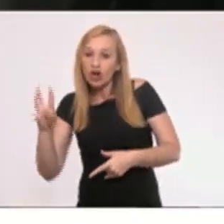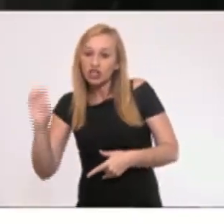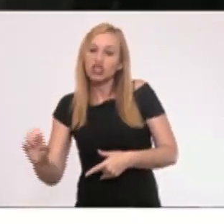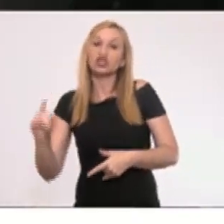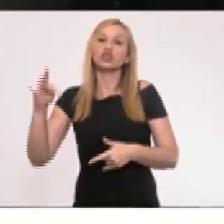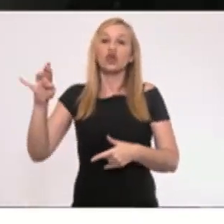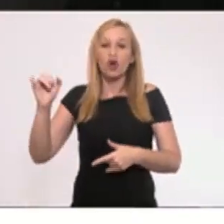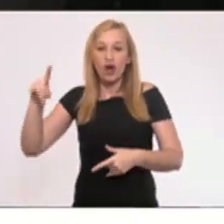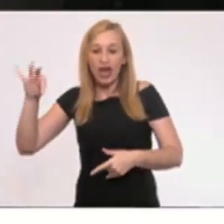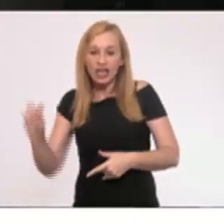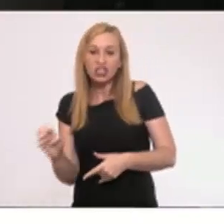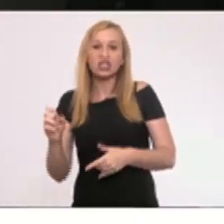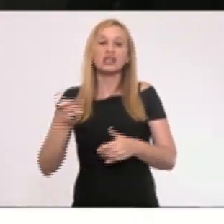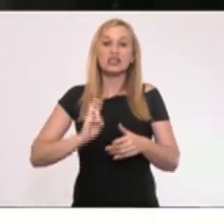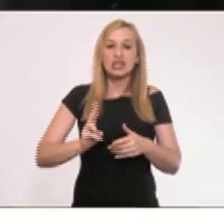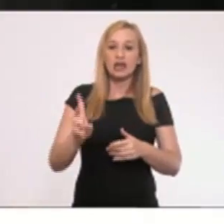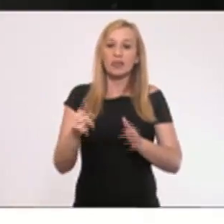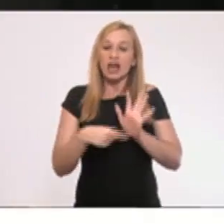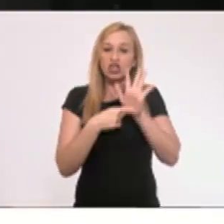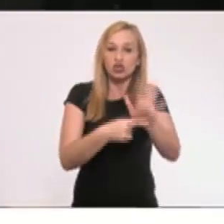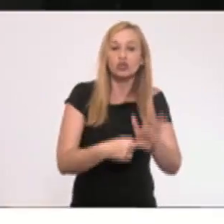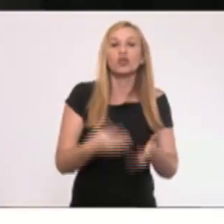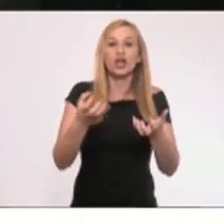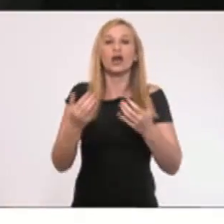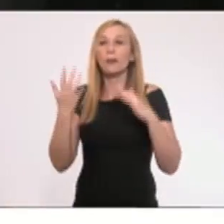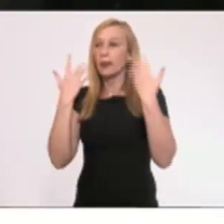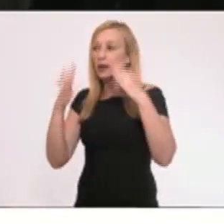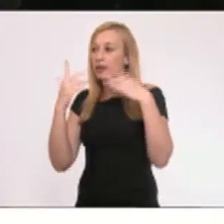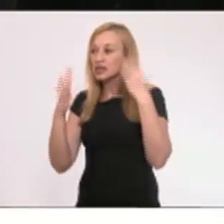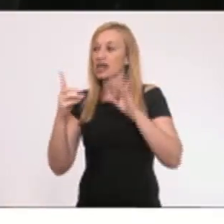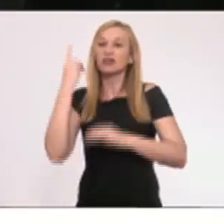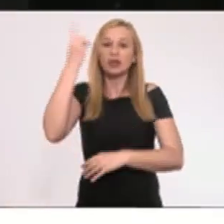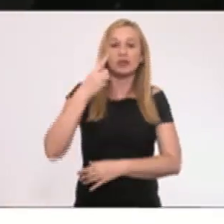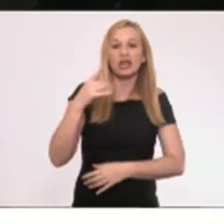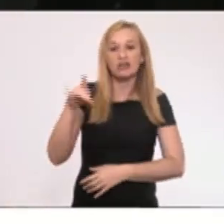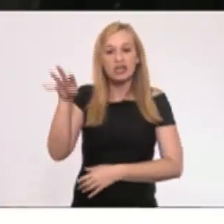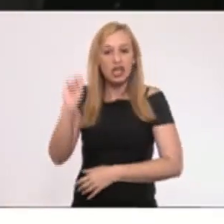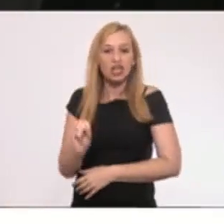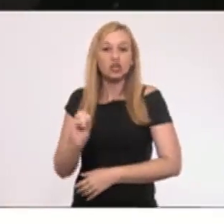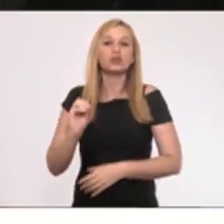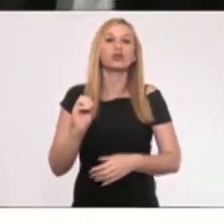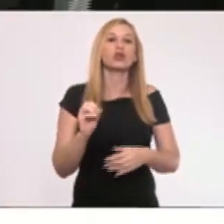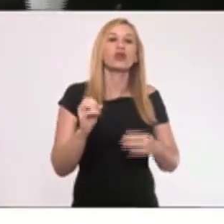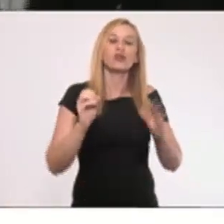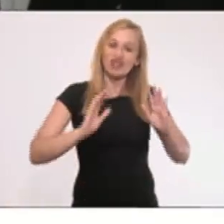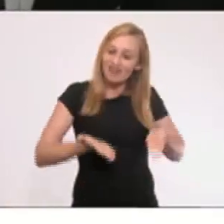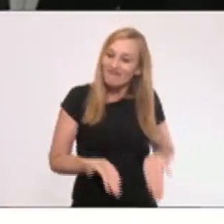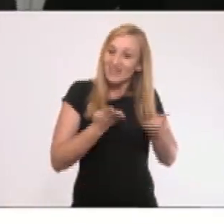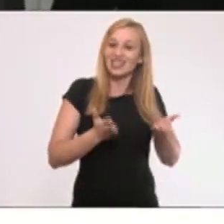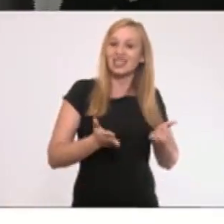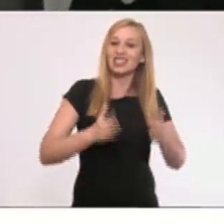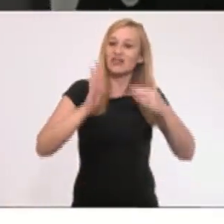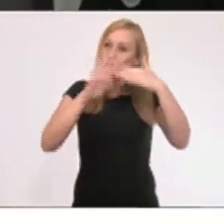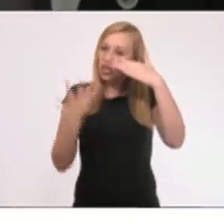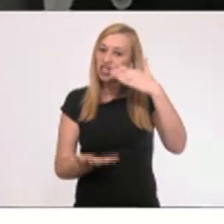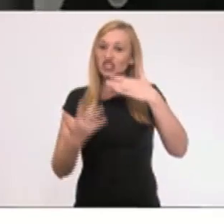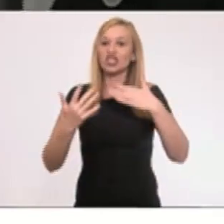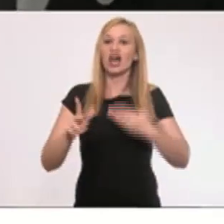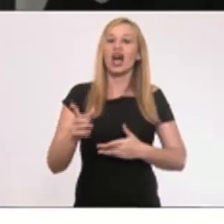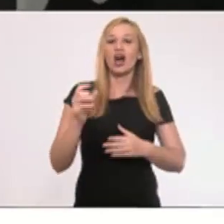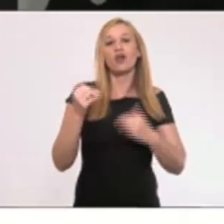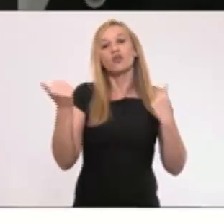do atendimento. Eu quero aqui parabenizar o deputado Sérgio Fernandes por essa iniciativa e homenagear